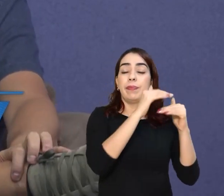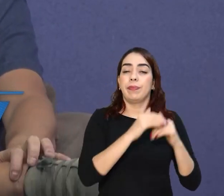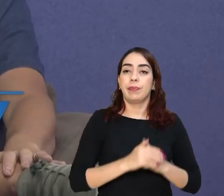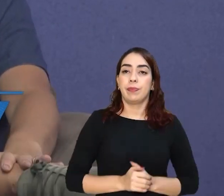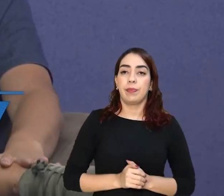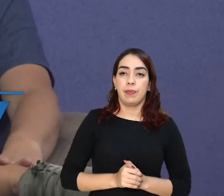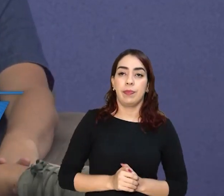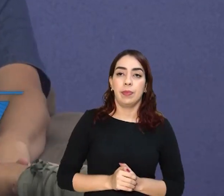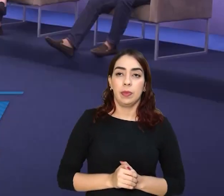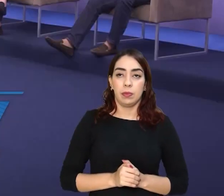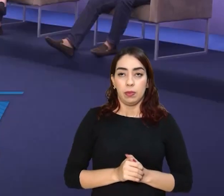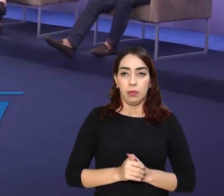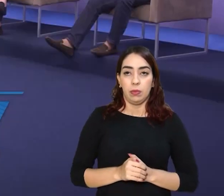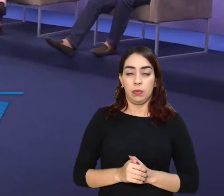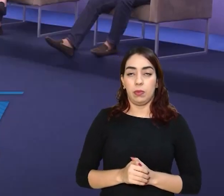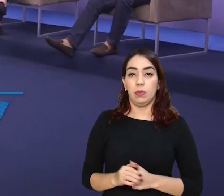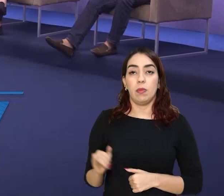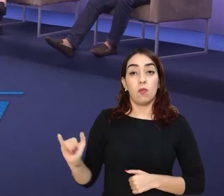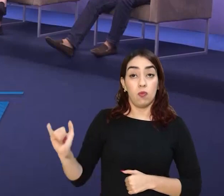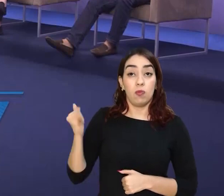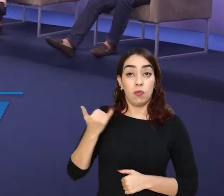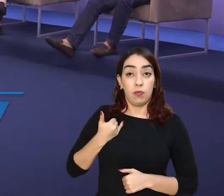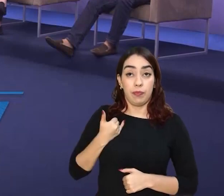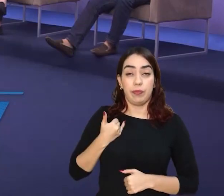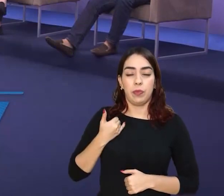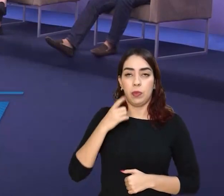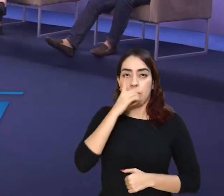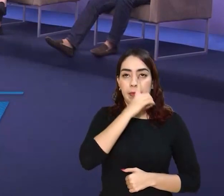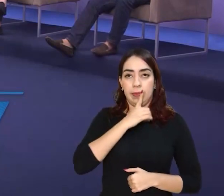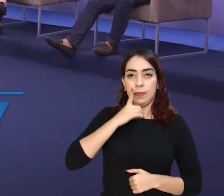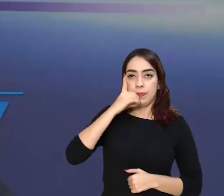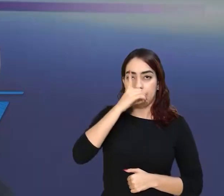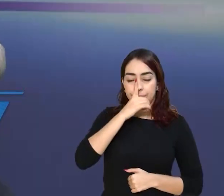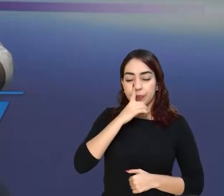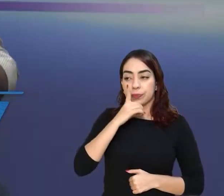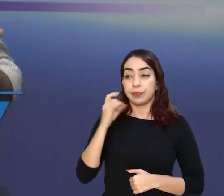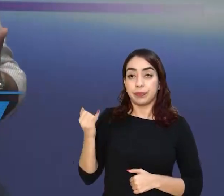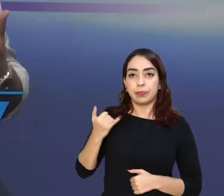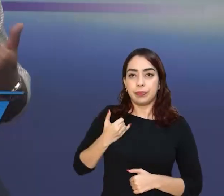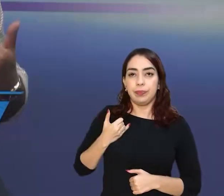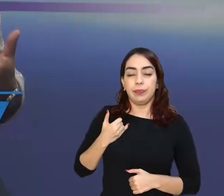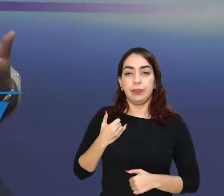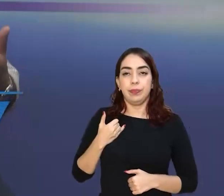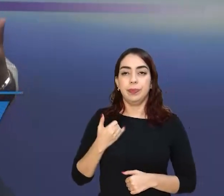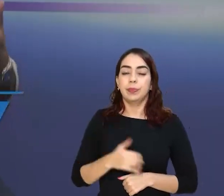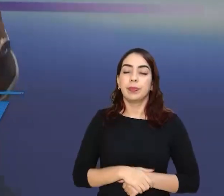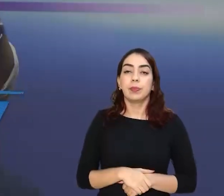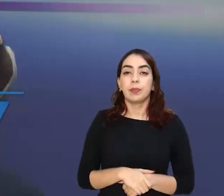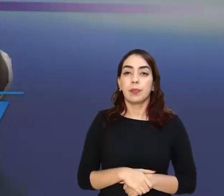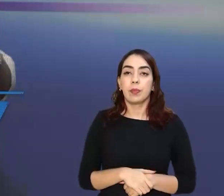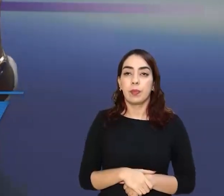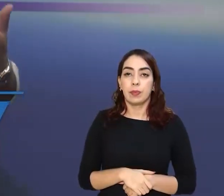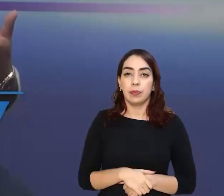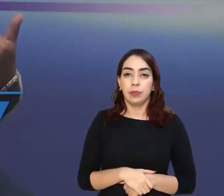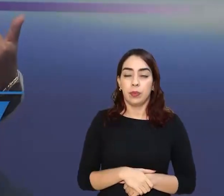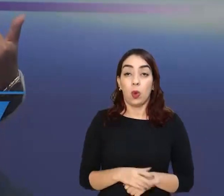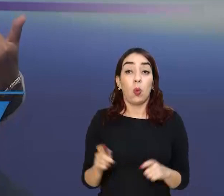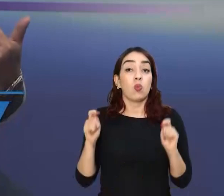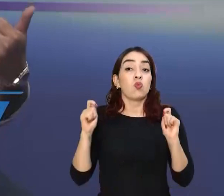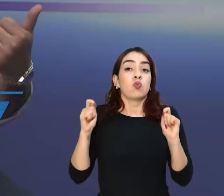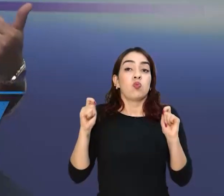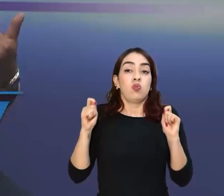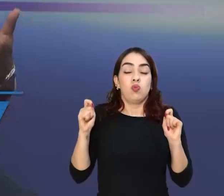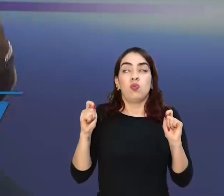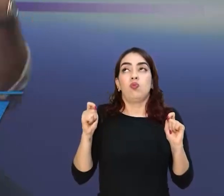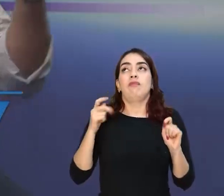Eu ouvi no torcedor do Ceará ontem. Foi ontem, domingo, né? Eu ouvi no torcedor do Ceará o seguinte, Cacilva, o nosso problema é